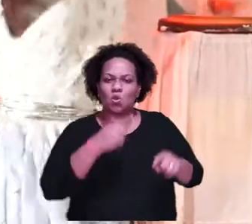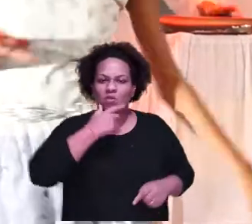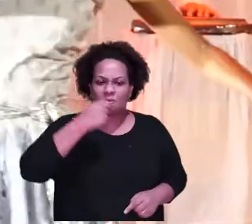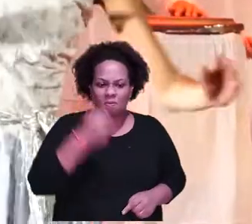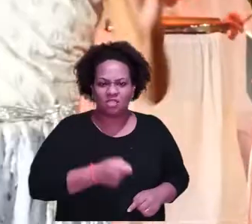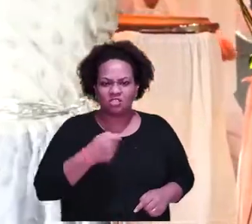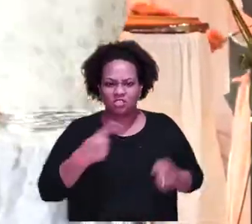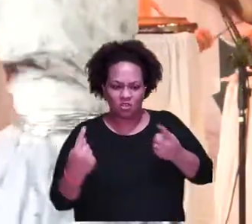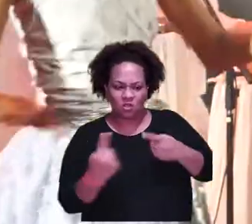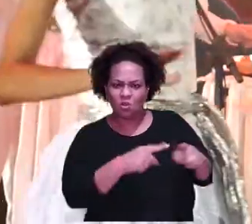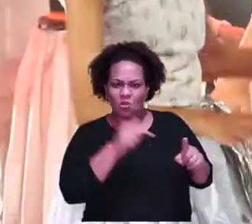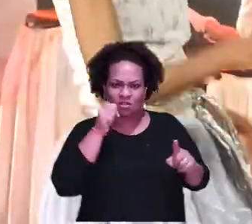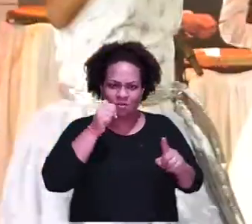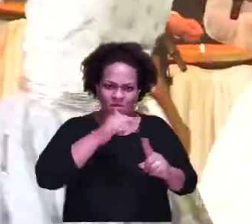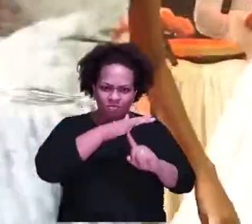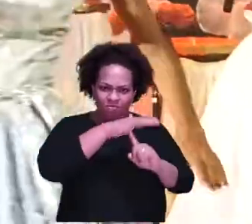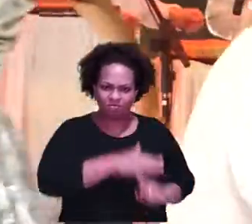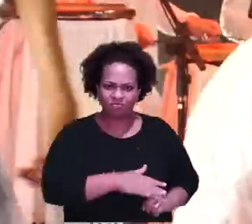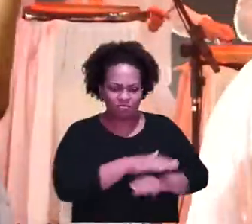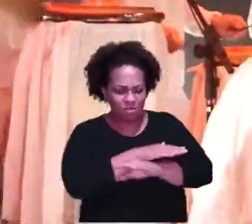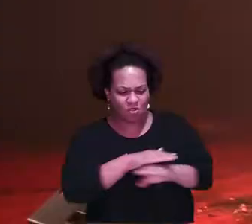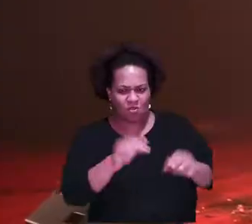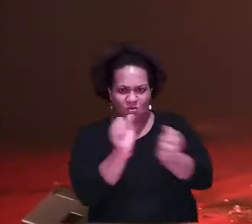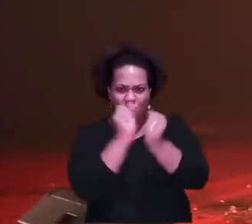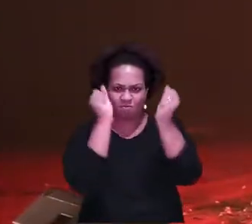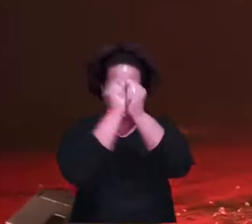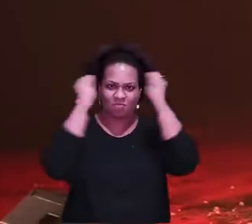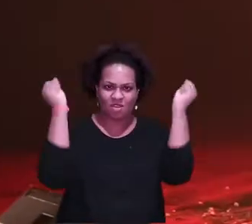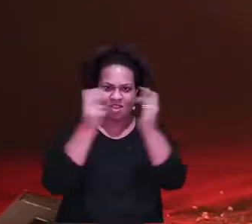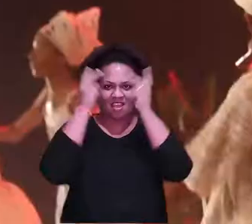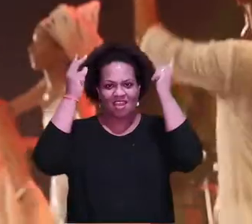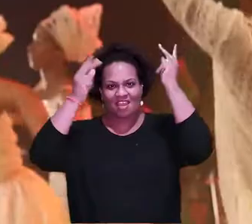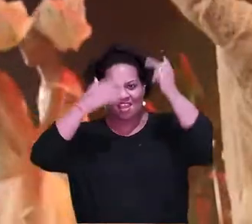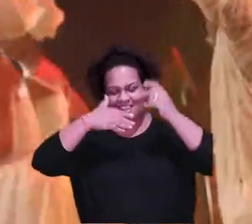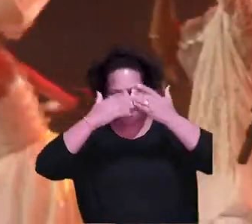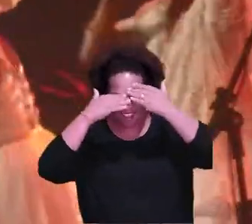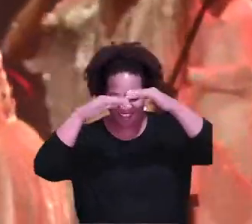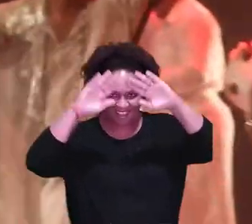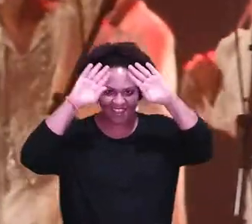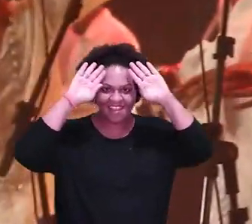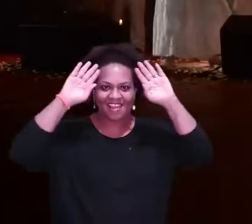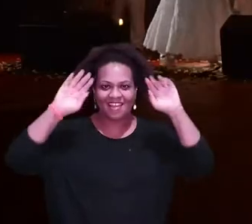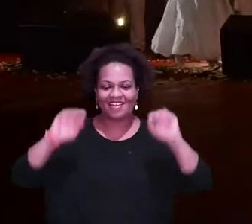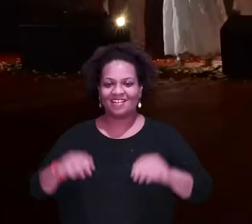abaixa o machismo os hoje em dia de Parreira